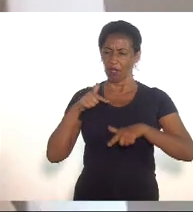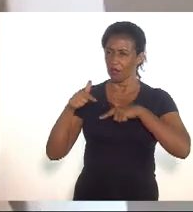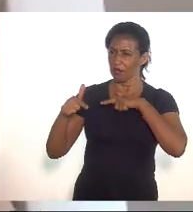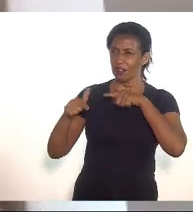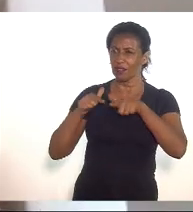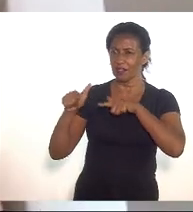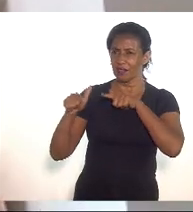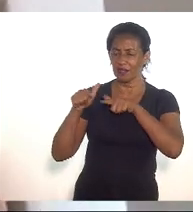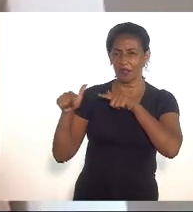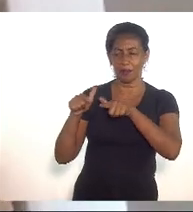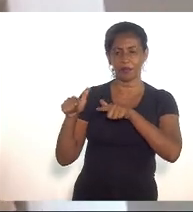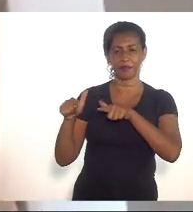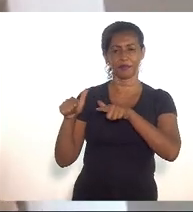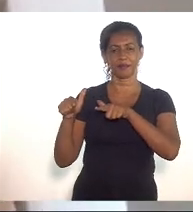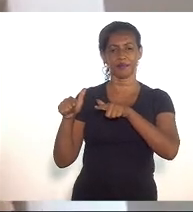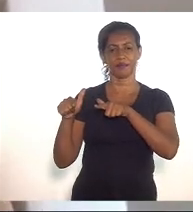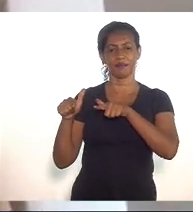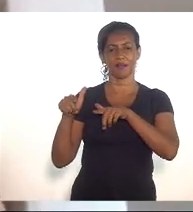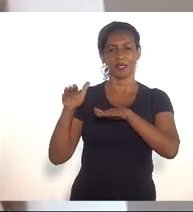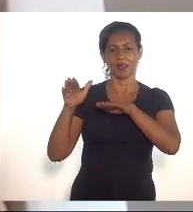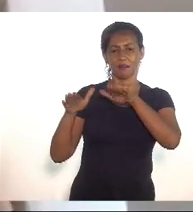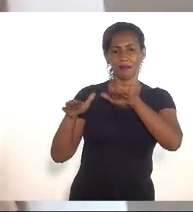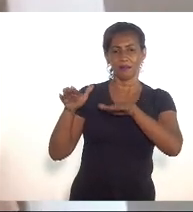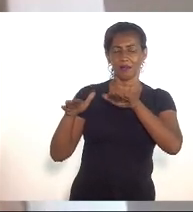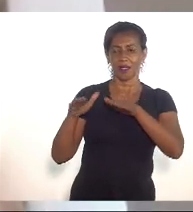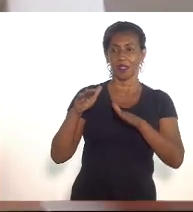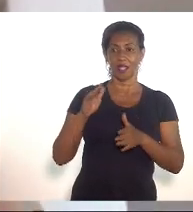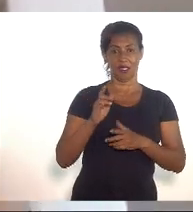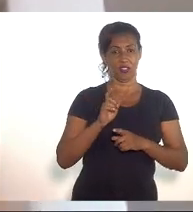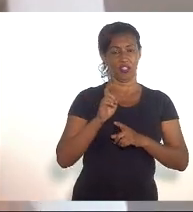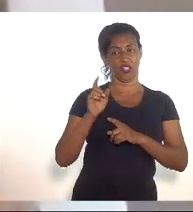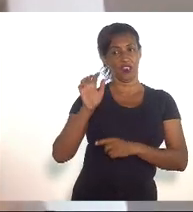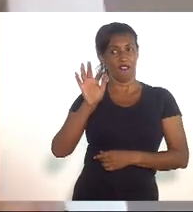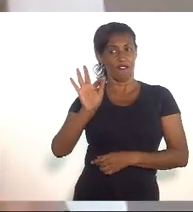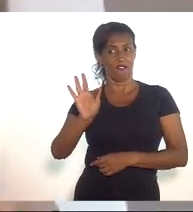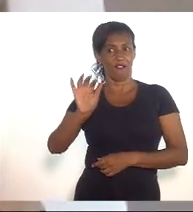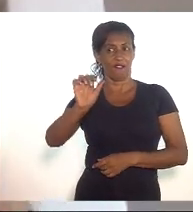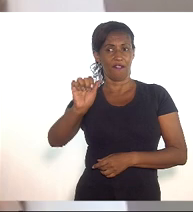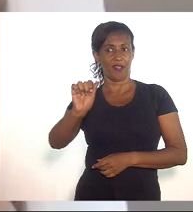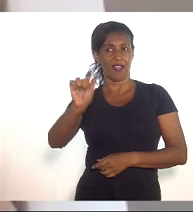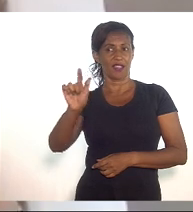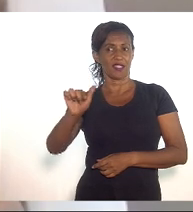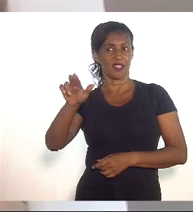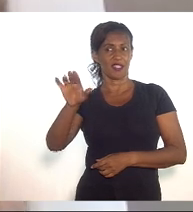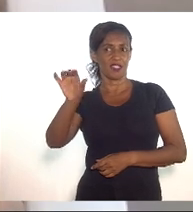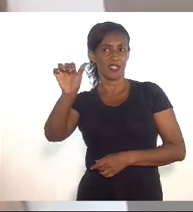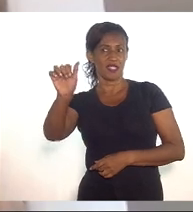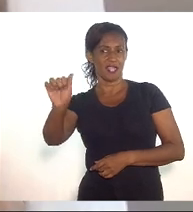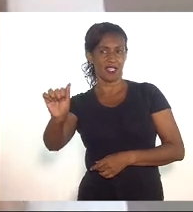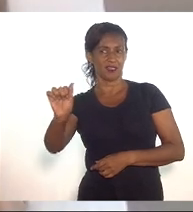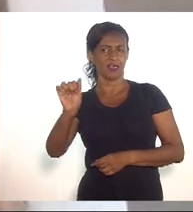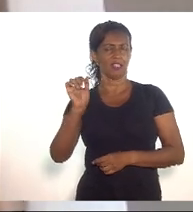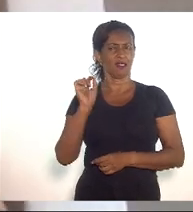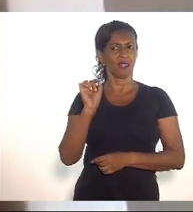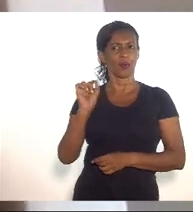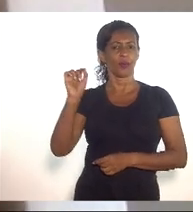secretaria meio. A Secretaria de Fazenda é uma secretaria meio. O que eu quero dizer com